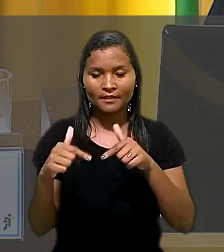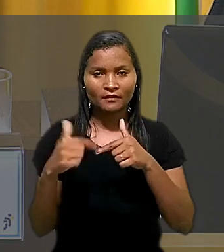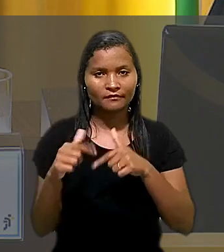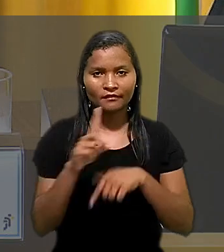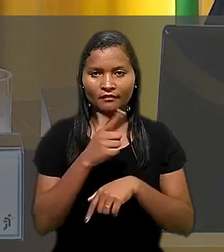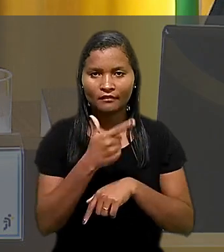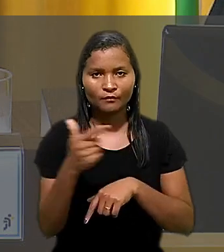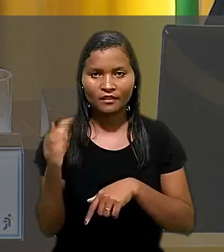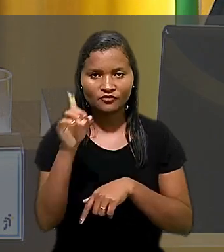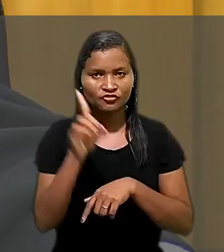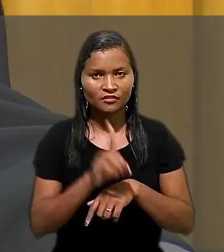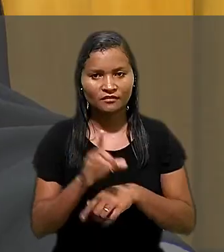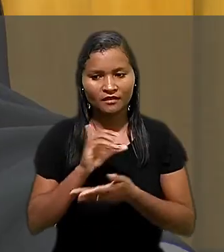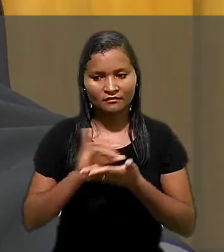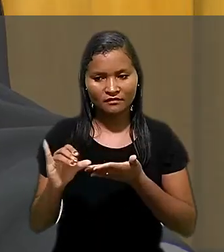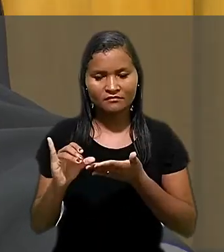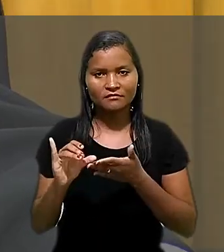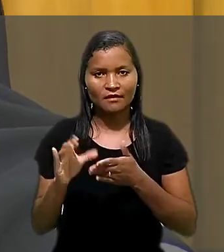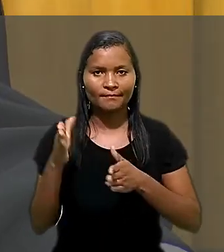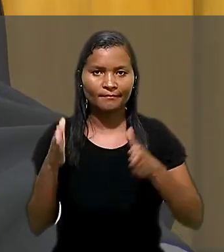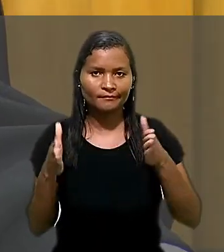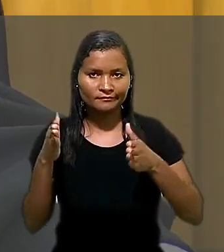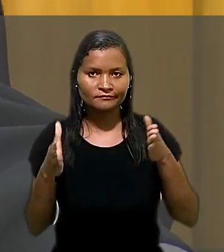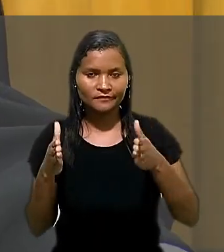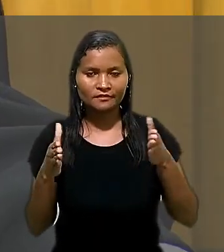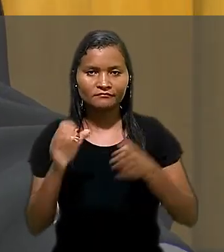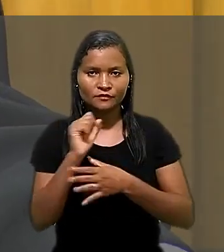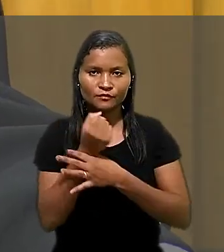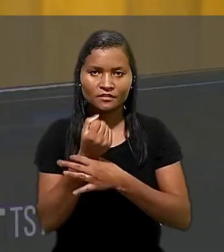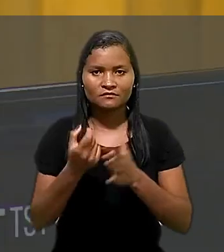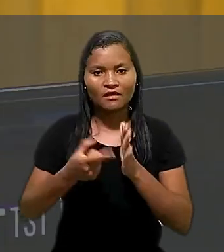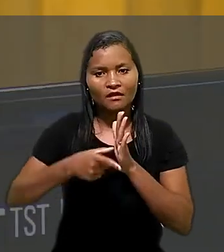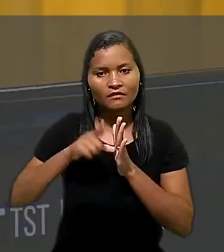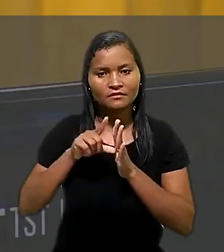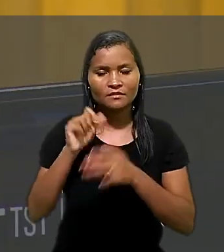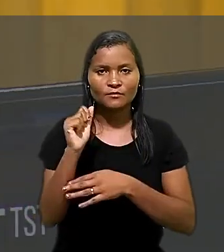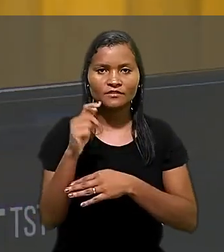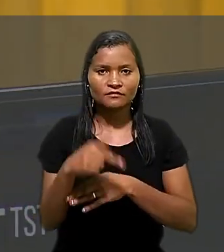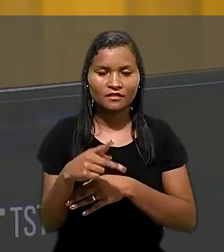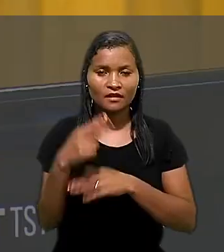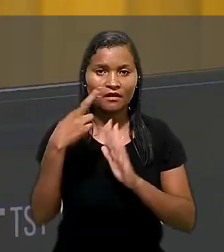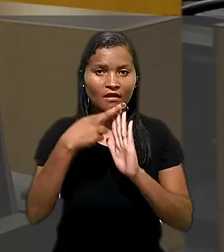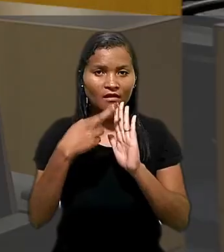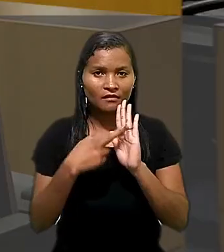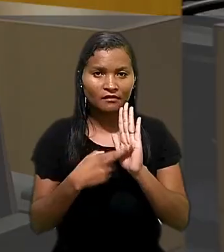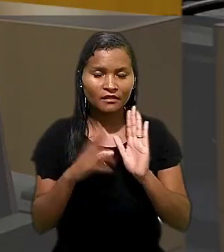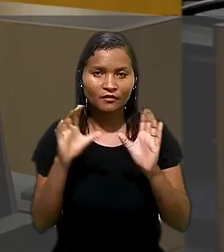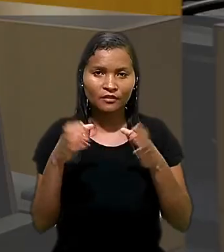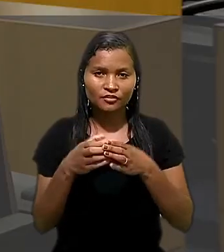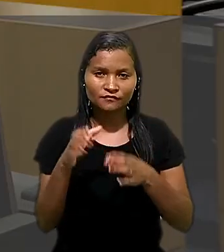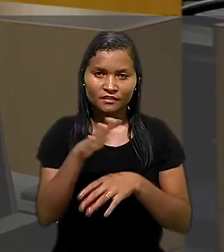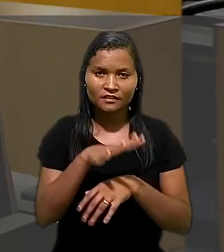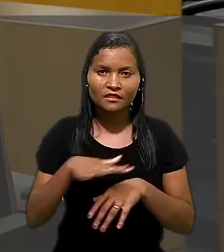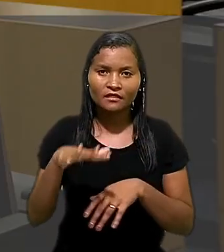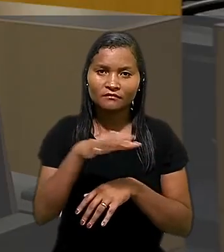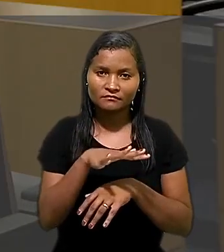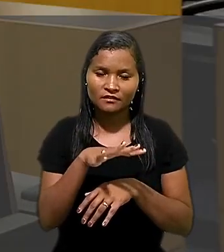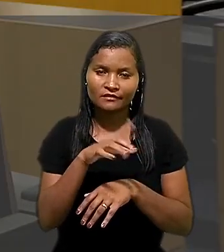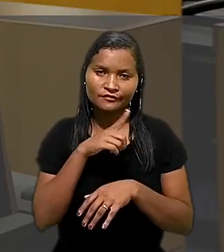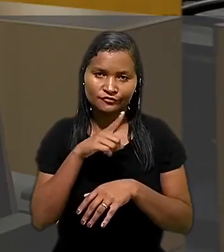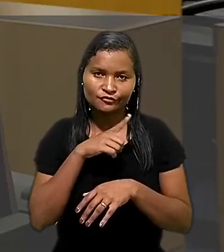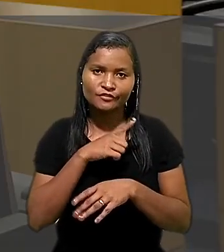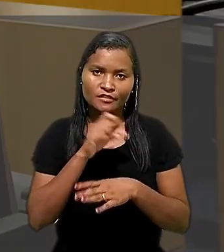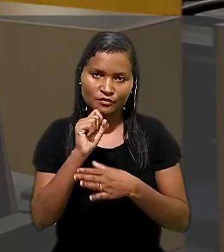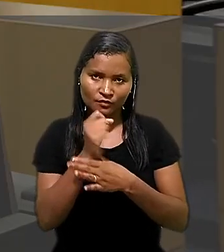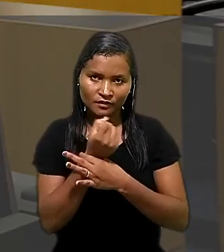Trabalhador não obtém direito à indenização referente ao período de estabilidade pré-aposentadoria. A norma coletiva da